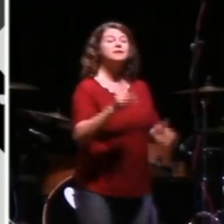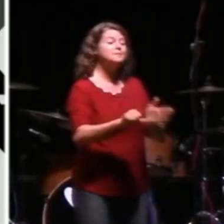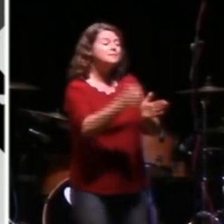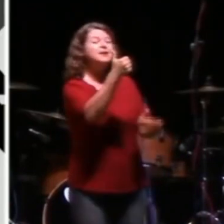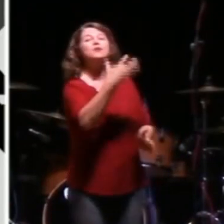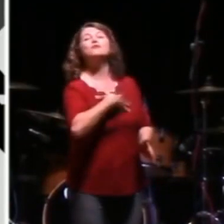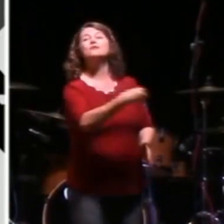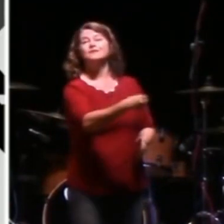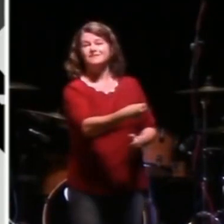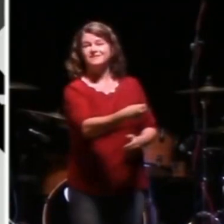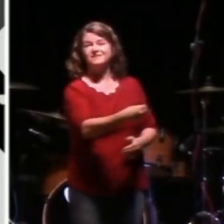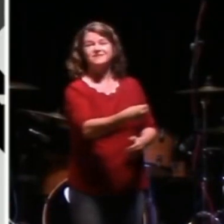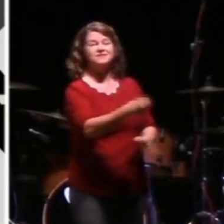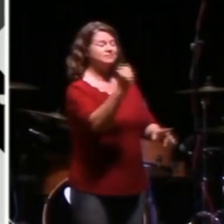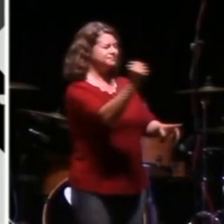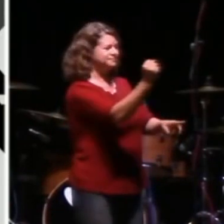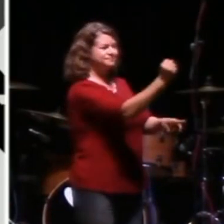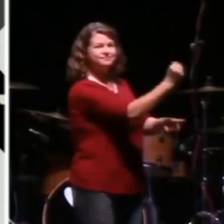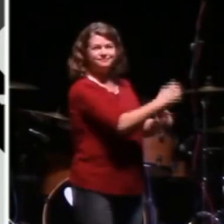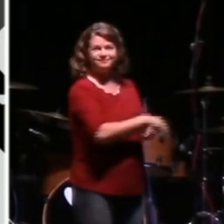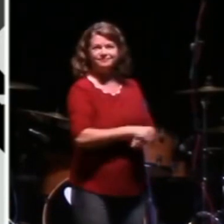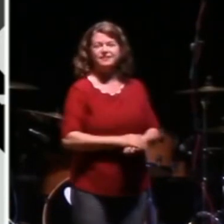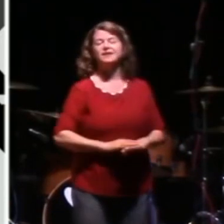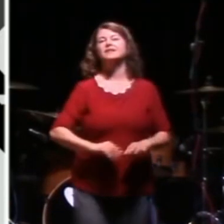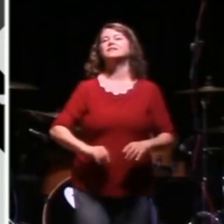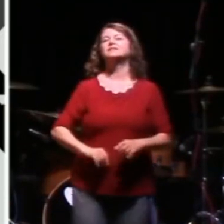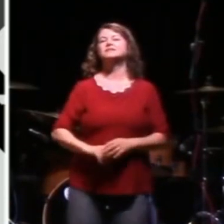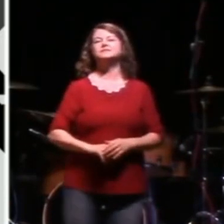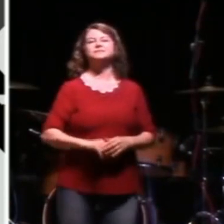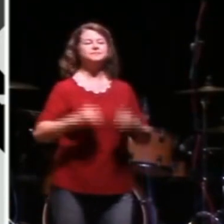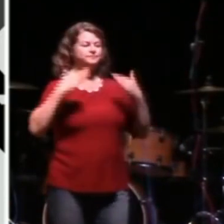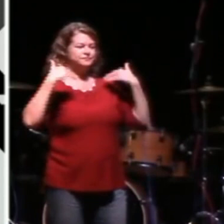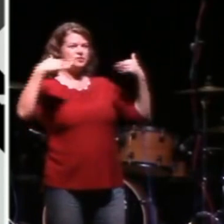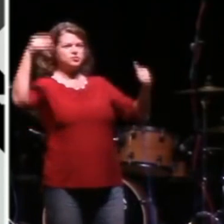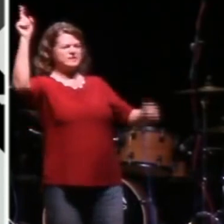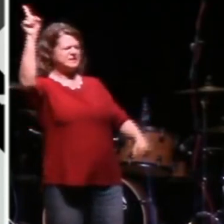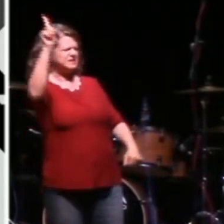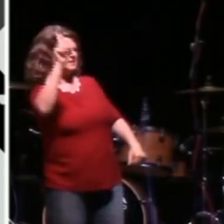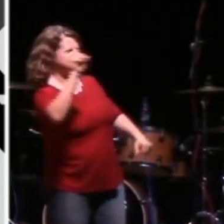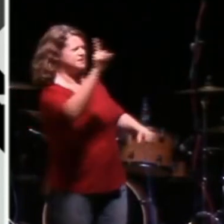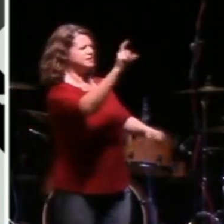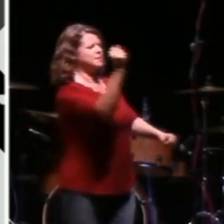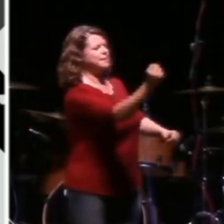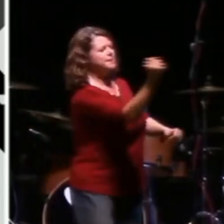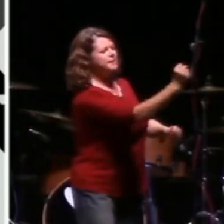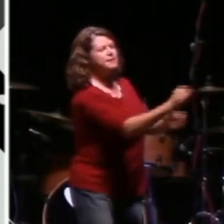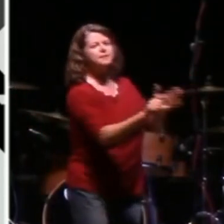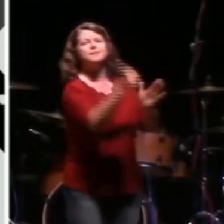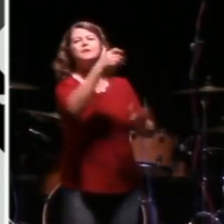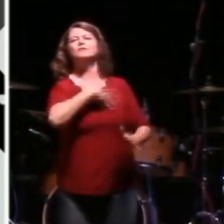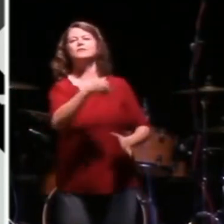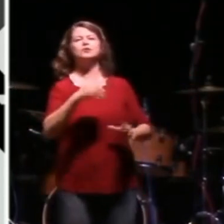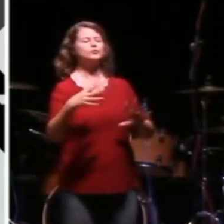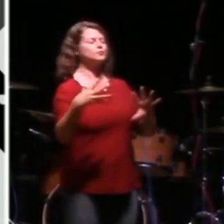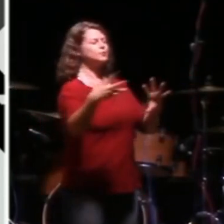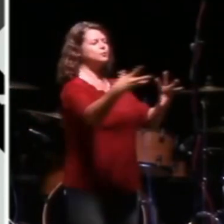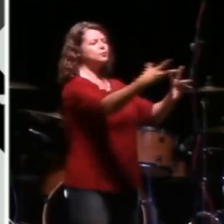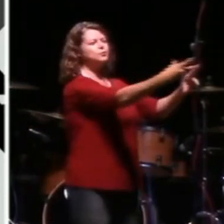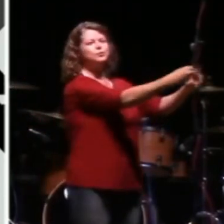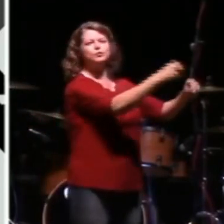eu passarei pela terra do egito esta noite e ferirei todo o primogênito tá